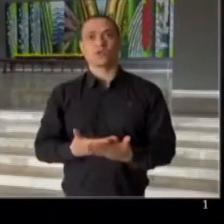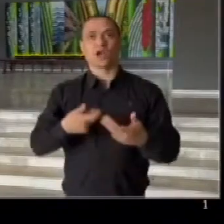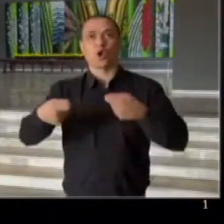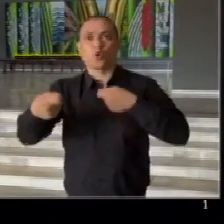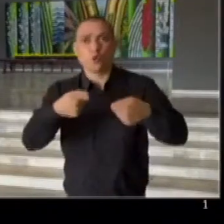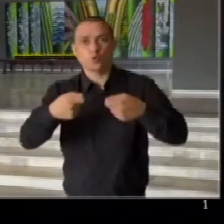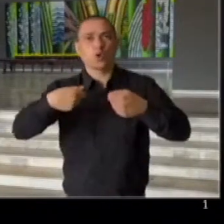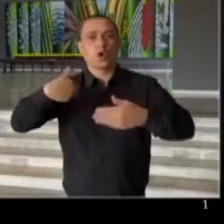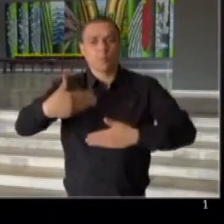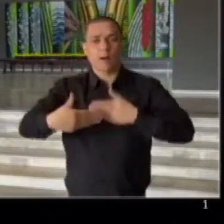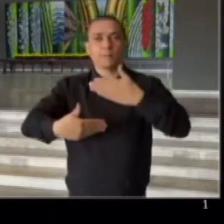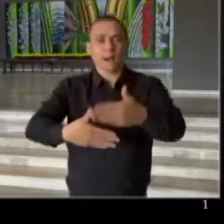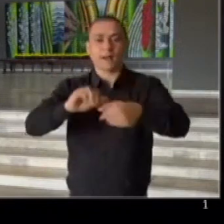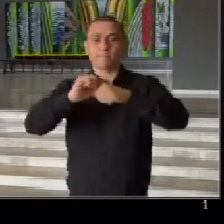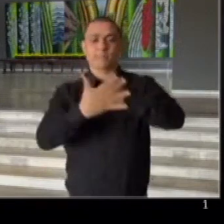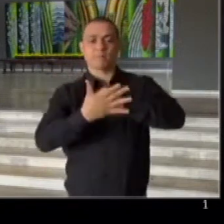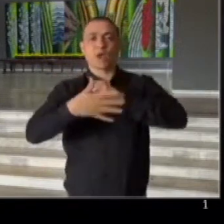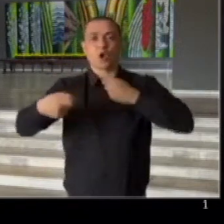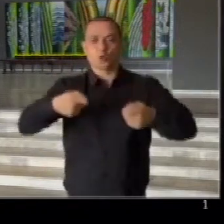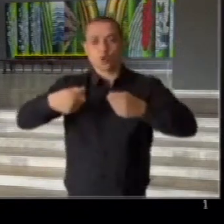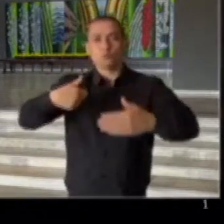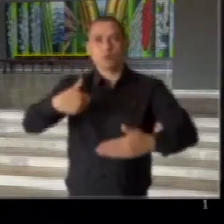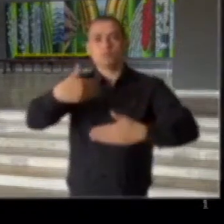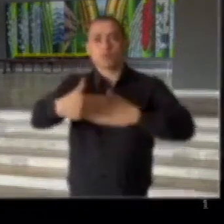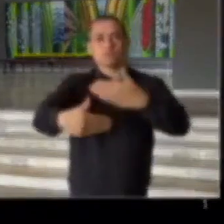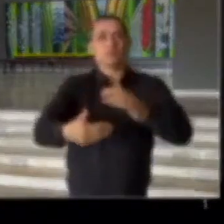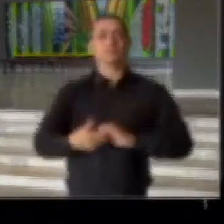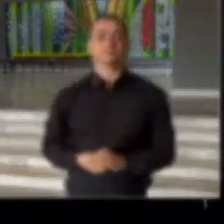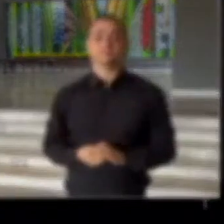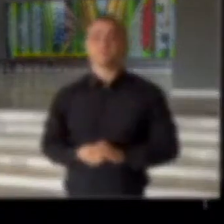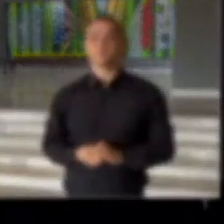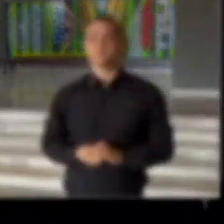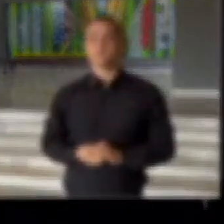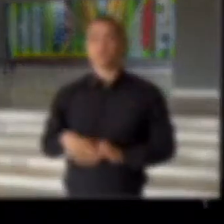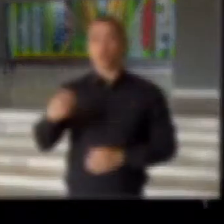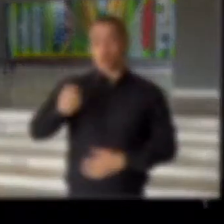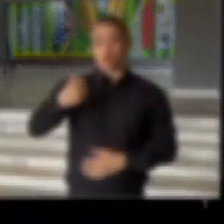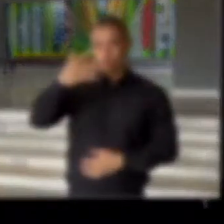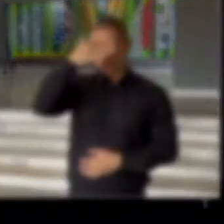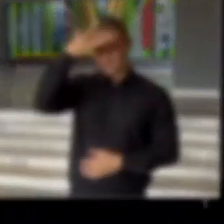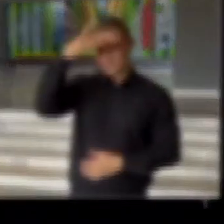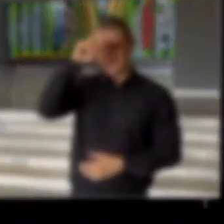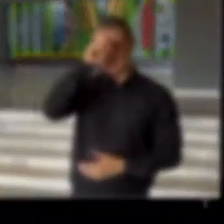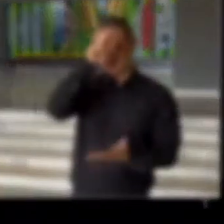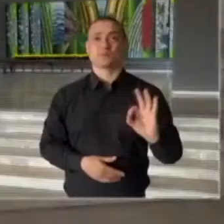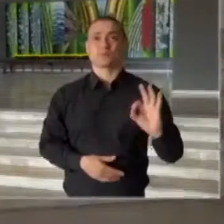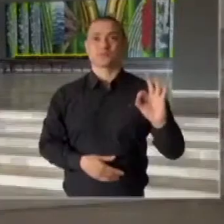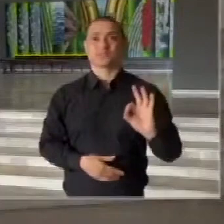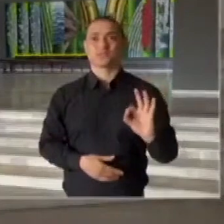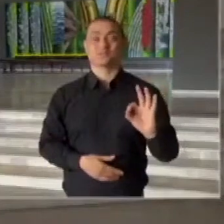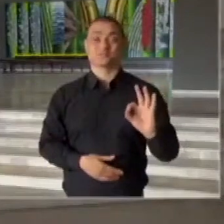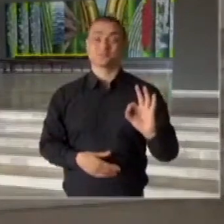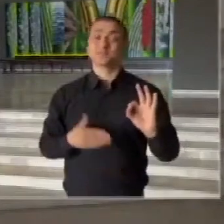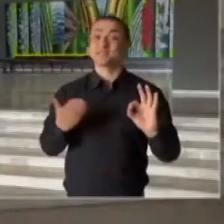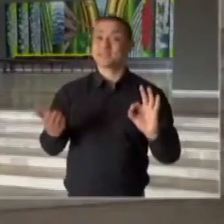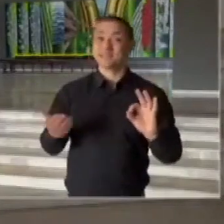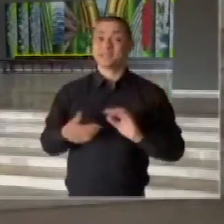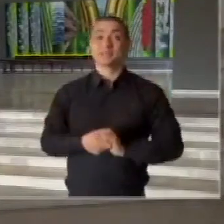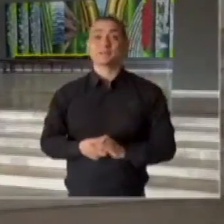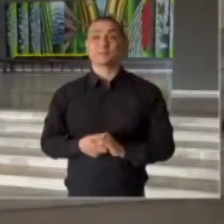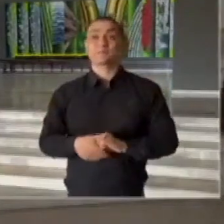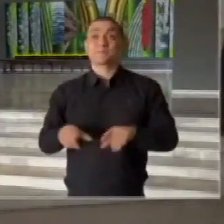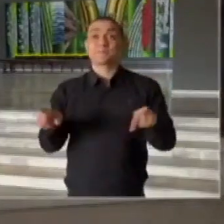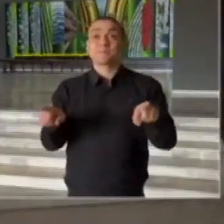as internações em UTI também caíram. Hoje, a taxa do estado está em 65%. E